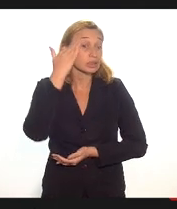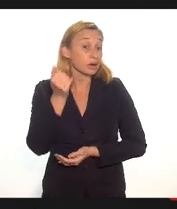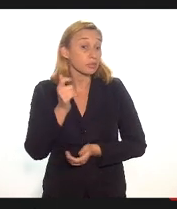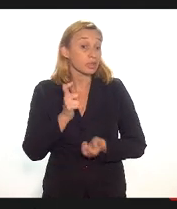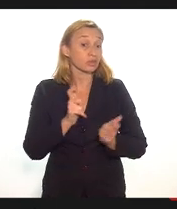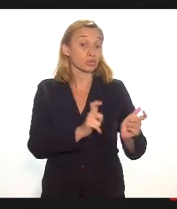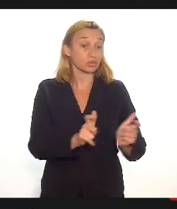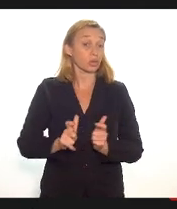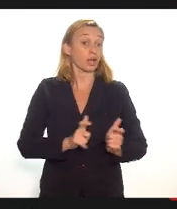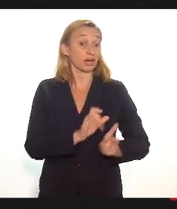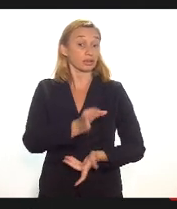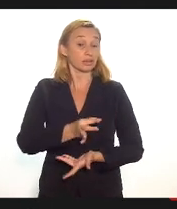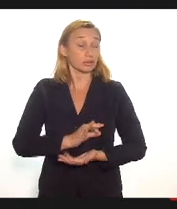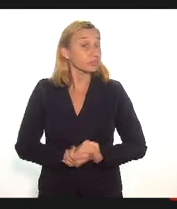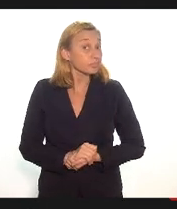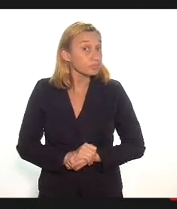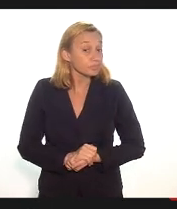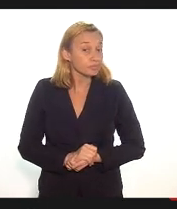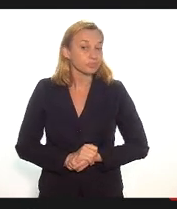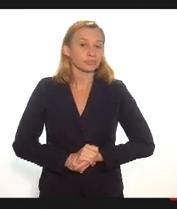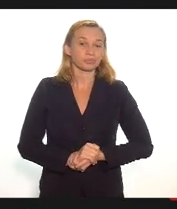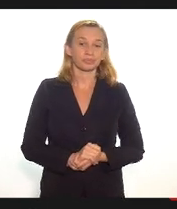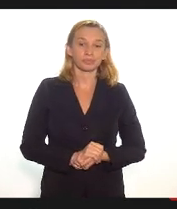isso. Né?